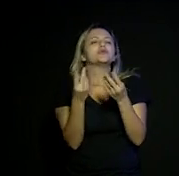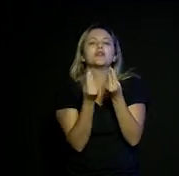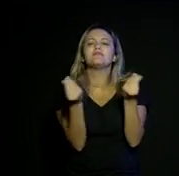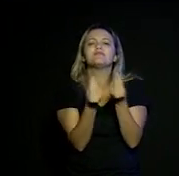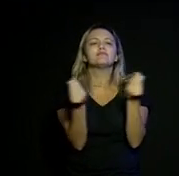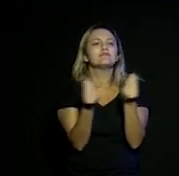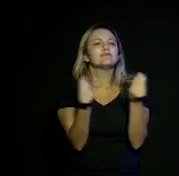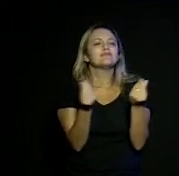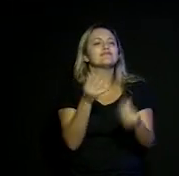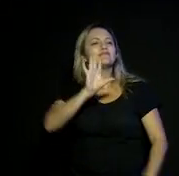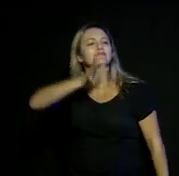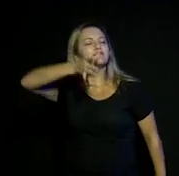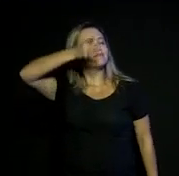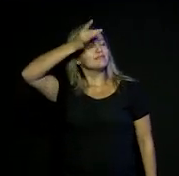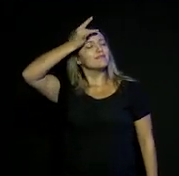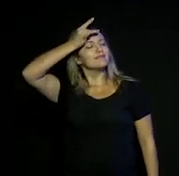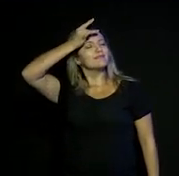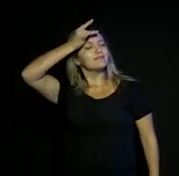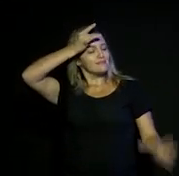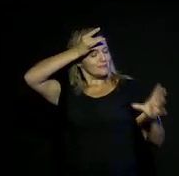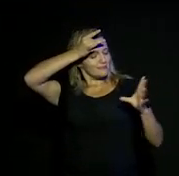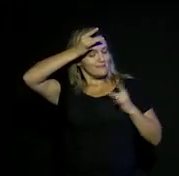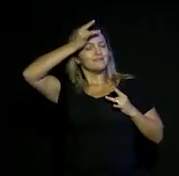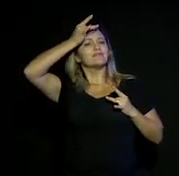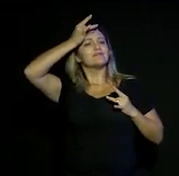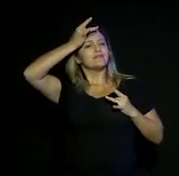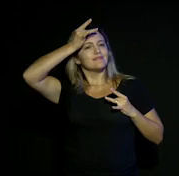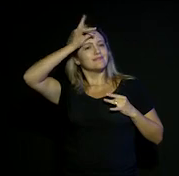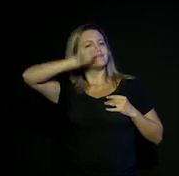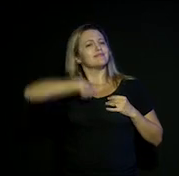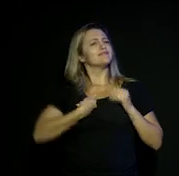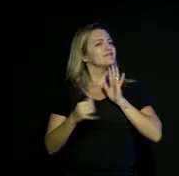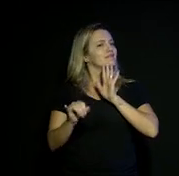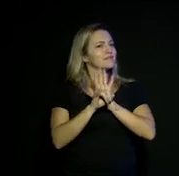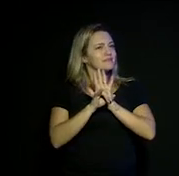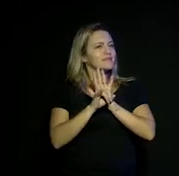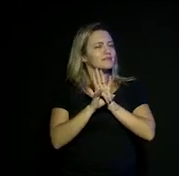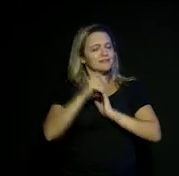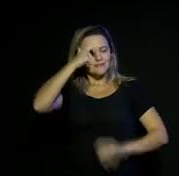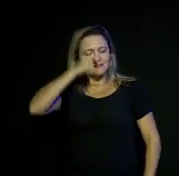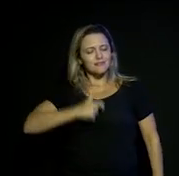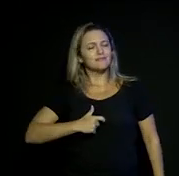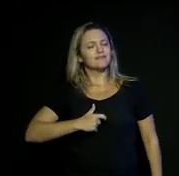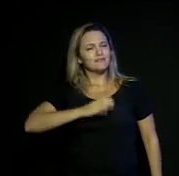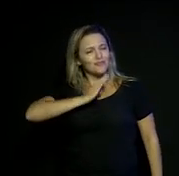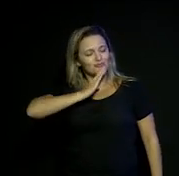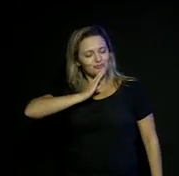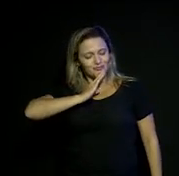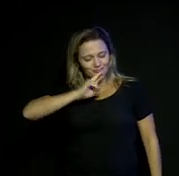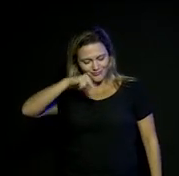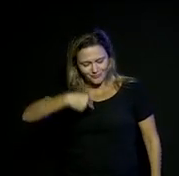essência, o que existe gravado dentro de você como missão e como identidade. Sê quem és,